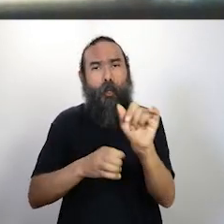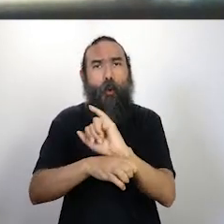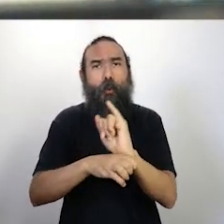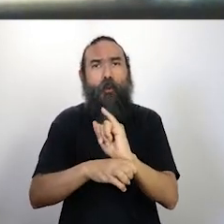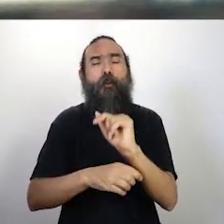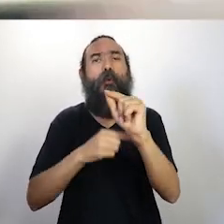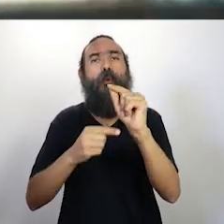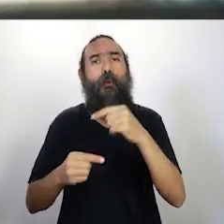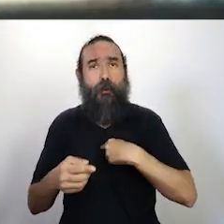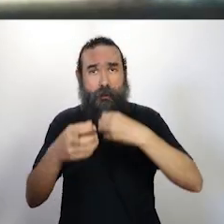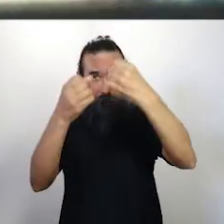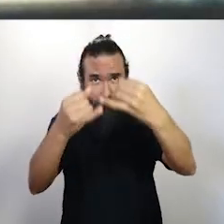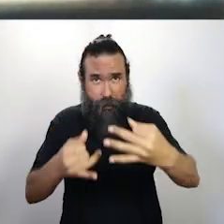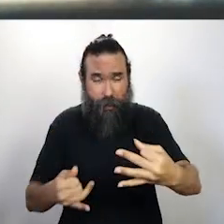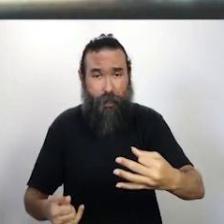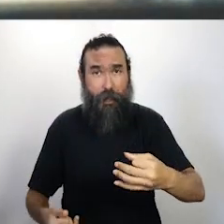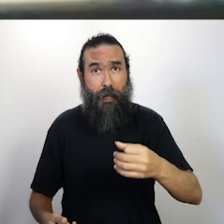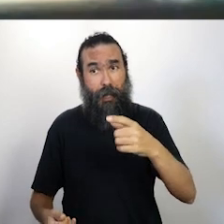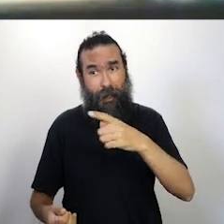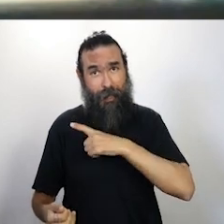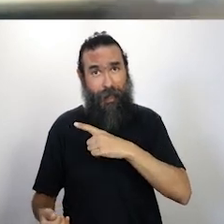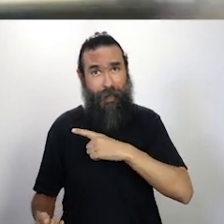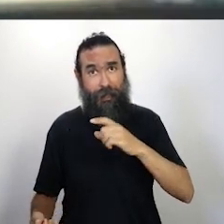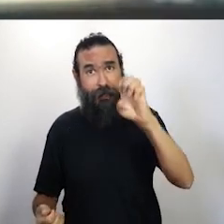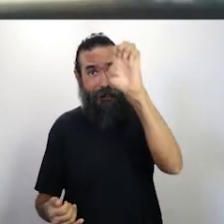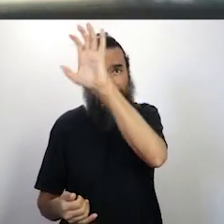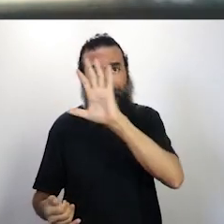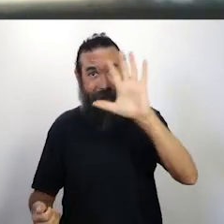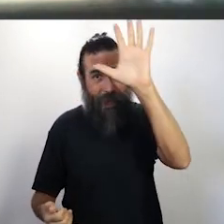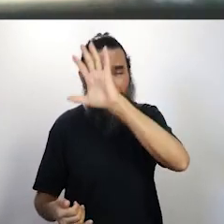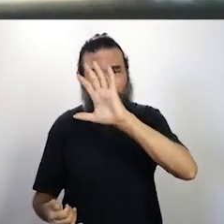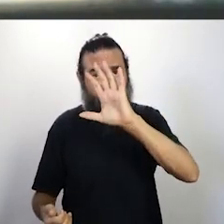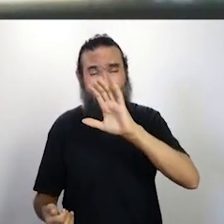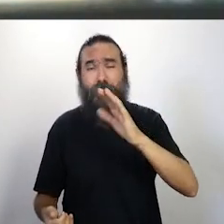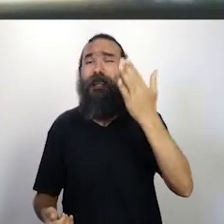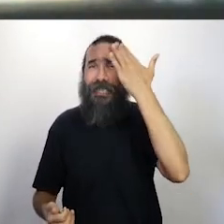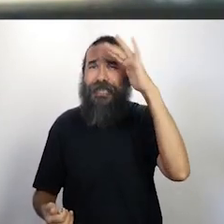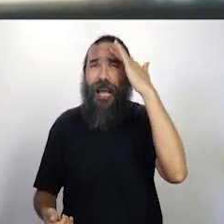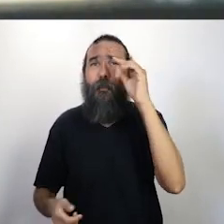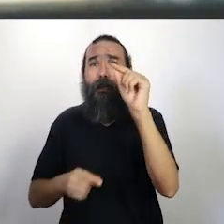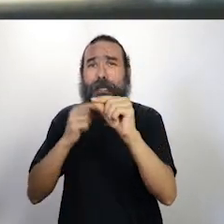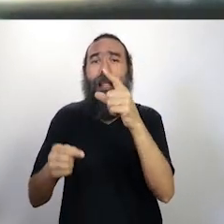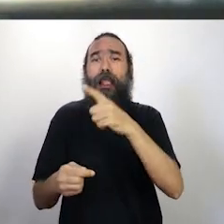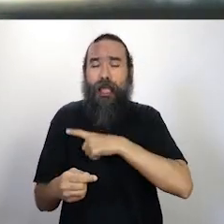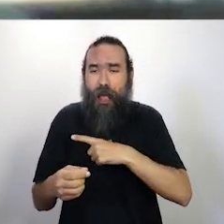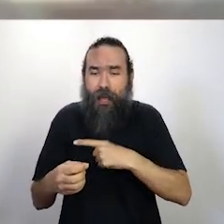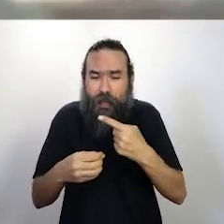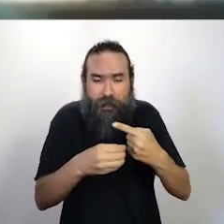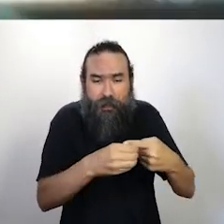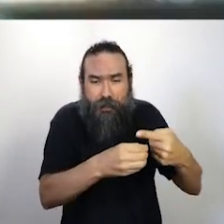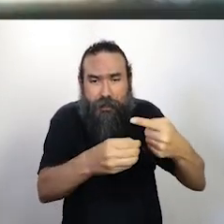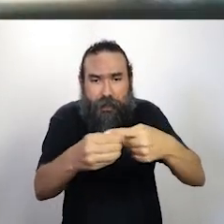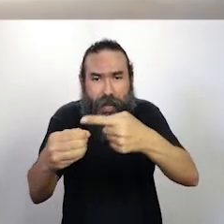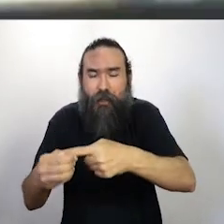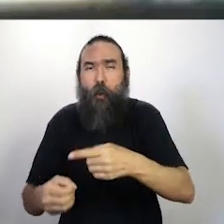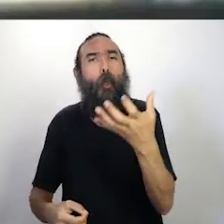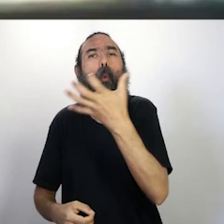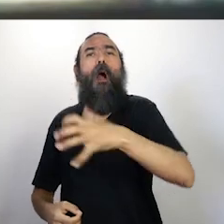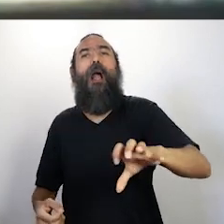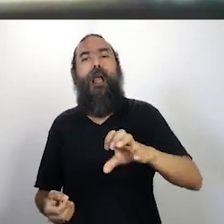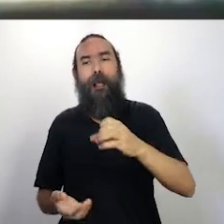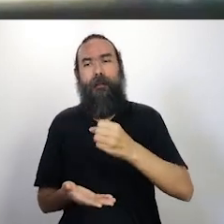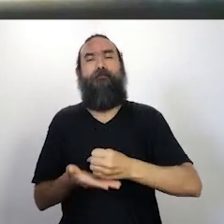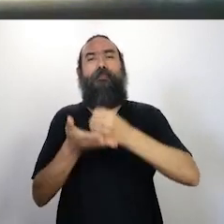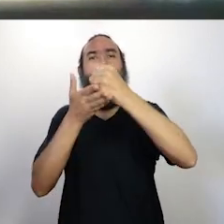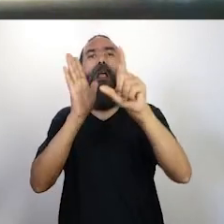seguinte os estados estão atentos que tem municípios que não querem aderir a lei ao Dirblanc que dizem que não tem cultura ou que não querem